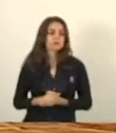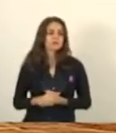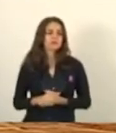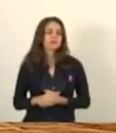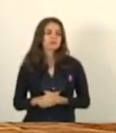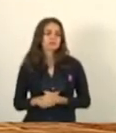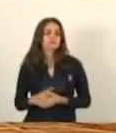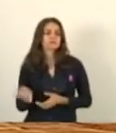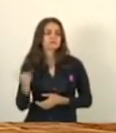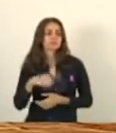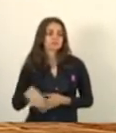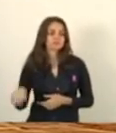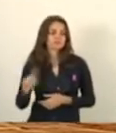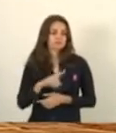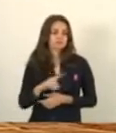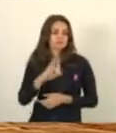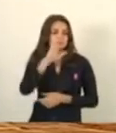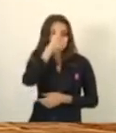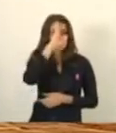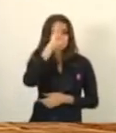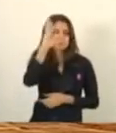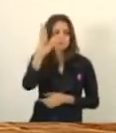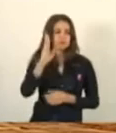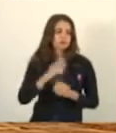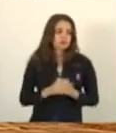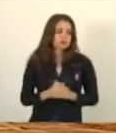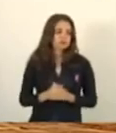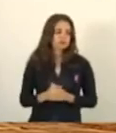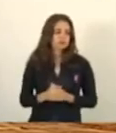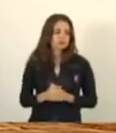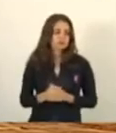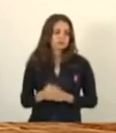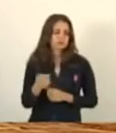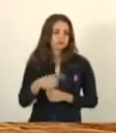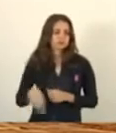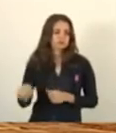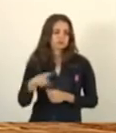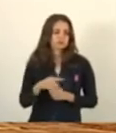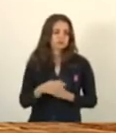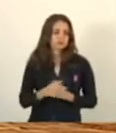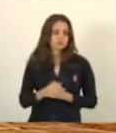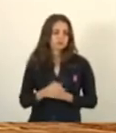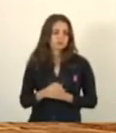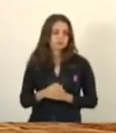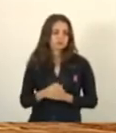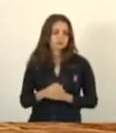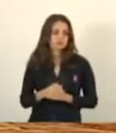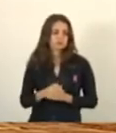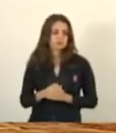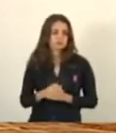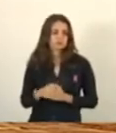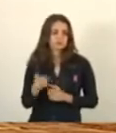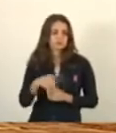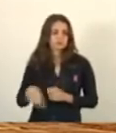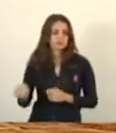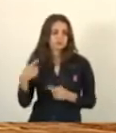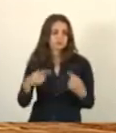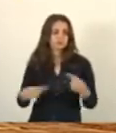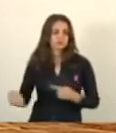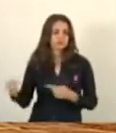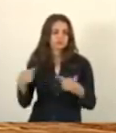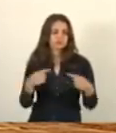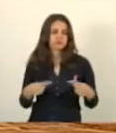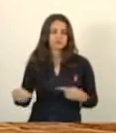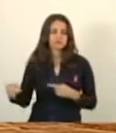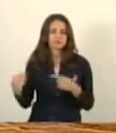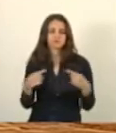é o tema principal da nossa discussão de hoje. E outro é me somar e pedir ao nosso presidente, deputado